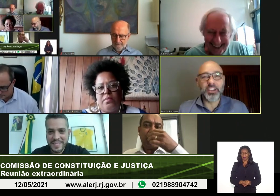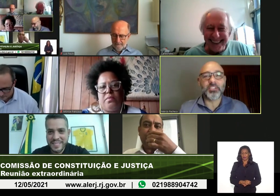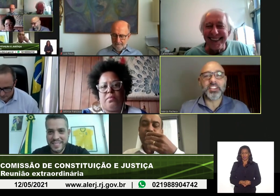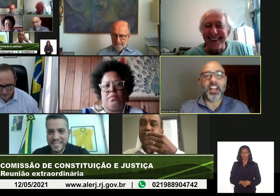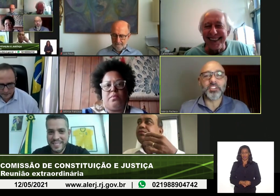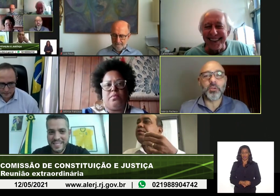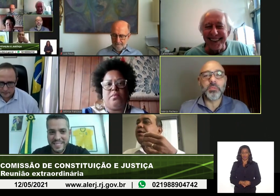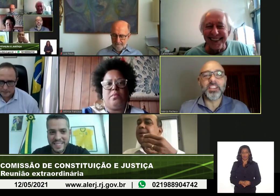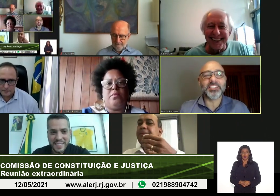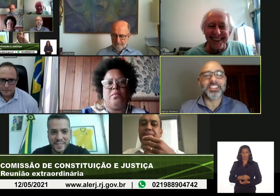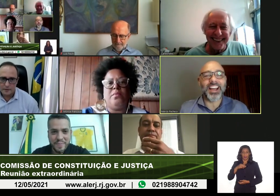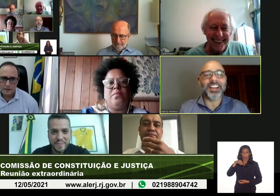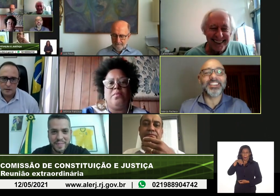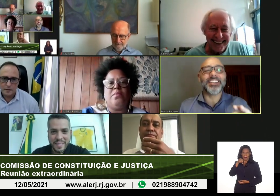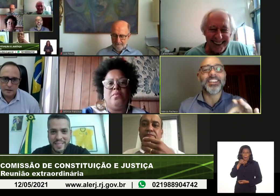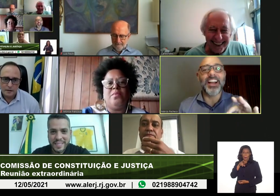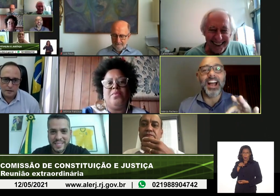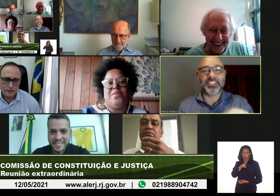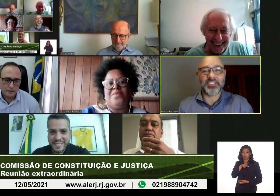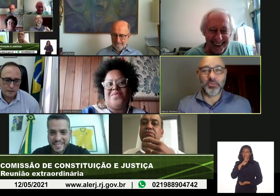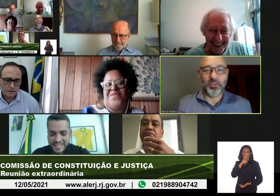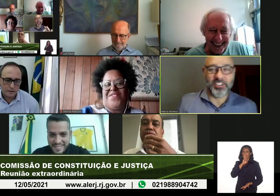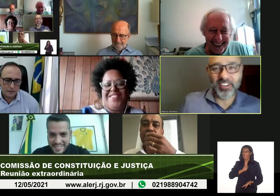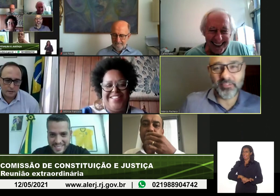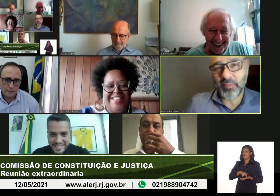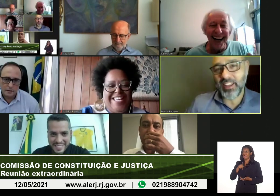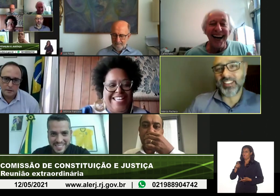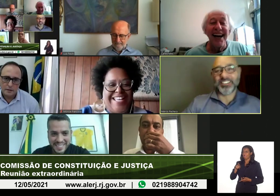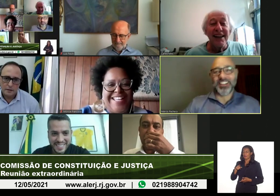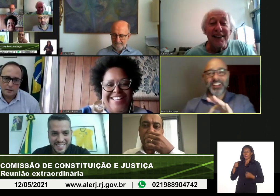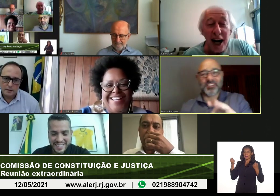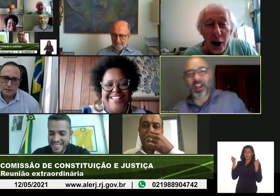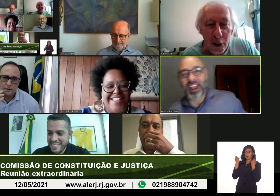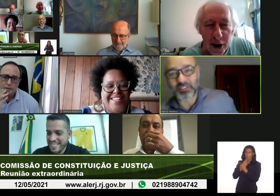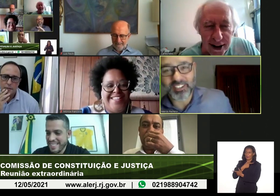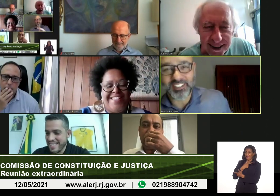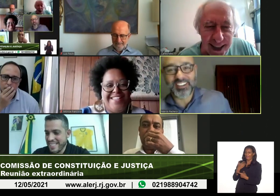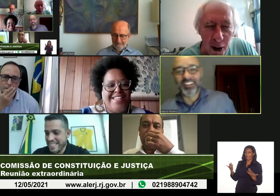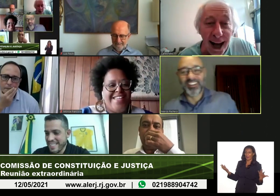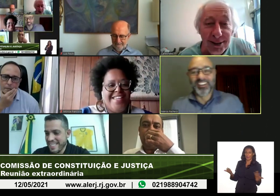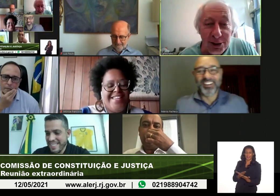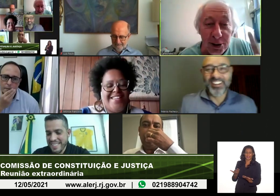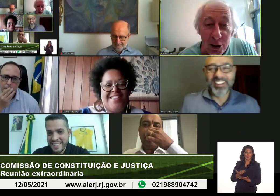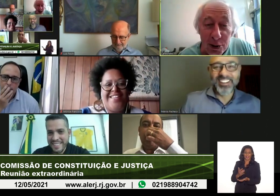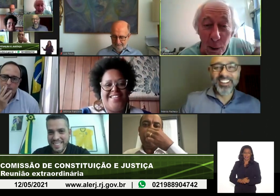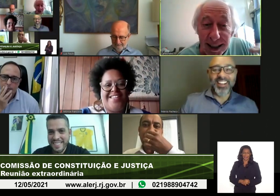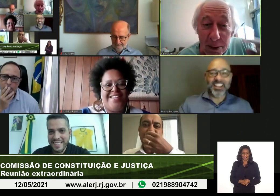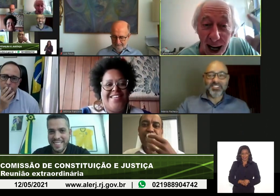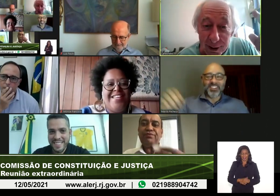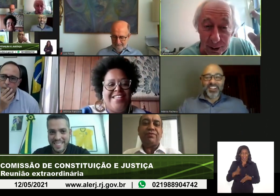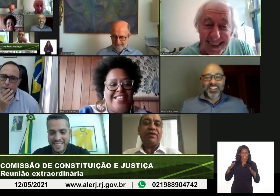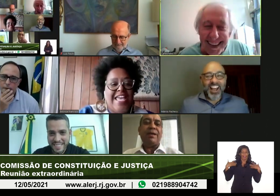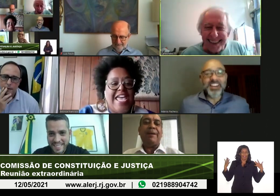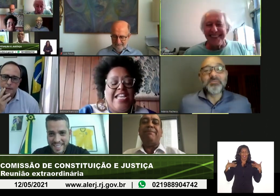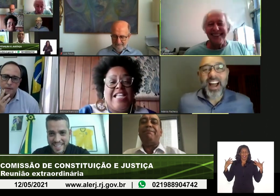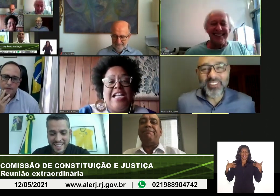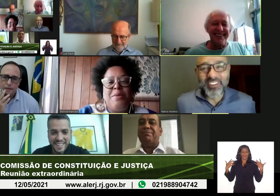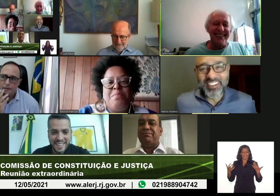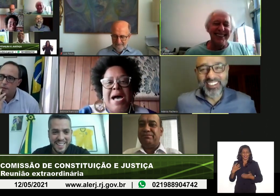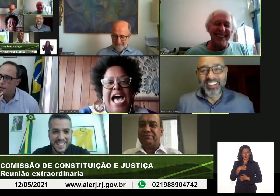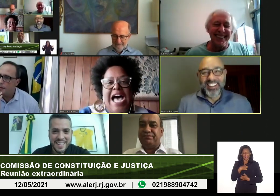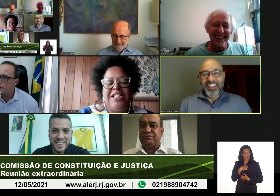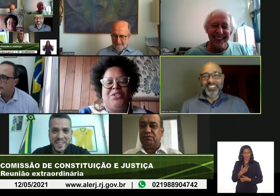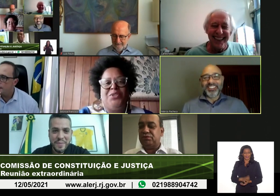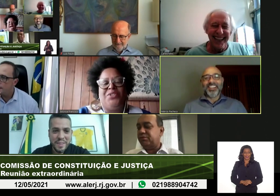bom. Mônica, você tem razão. O Mink está ácido hoje, hein? O Mink está demais. Não, ácido não, estou animado. Ele animado.